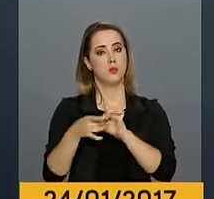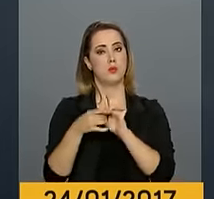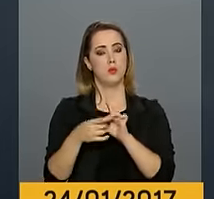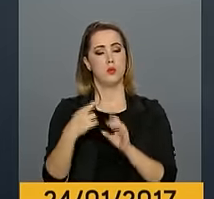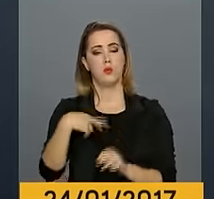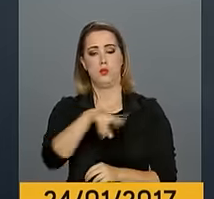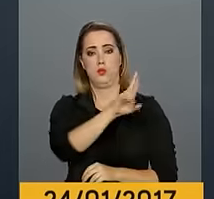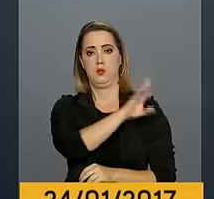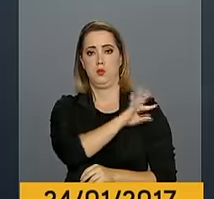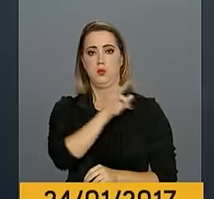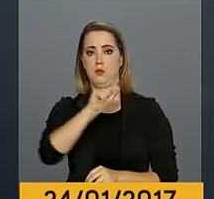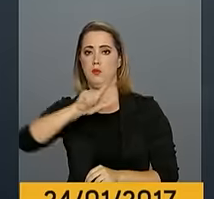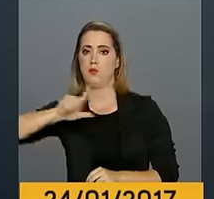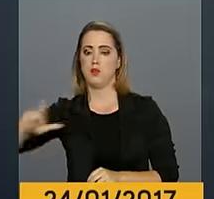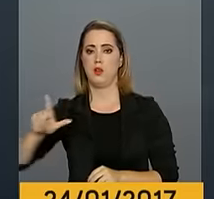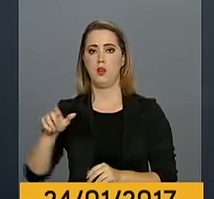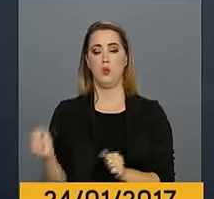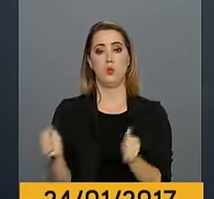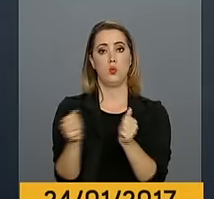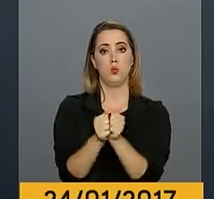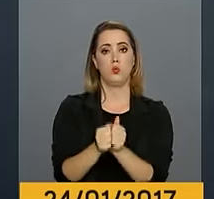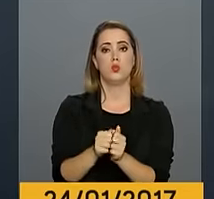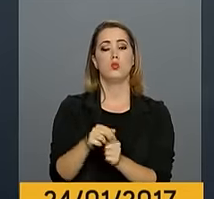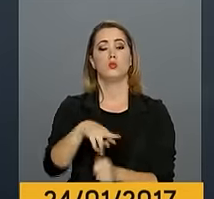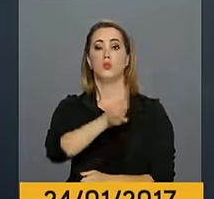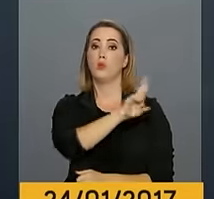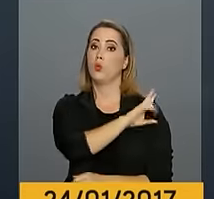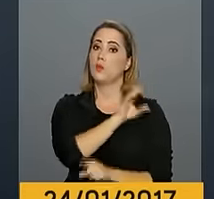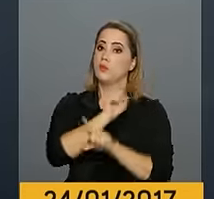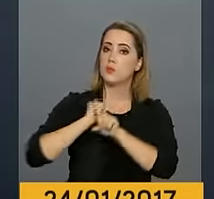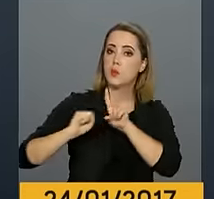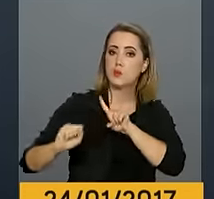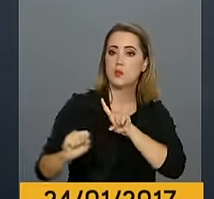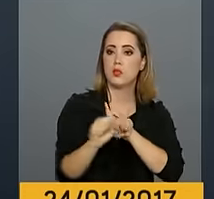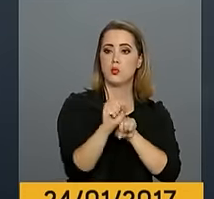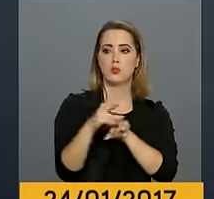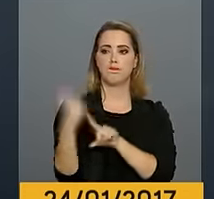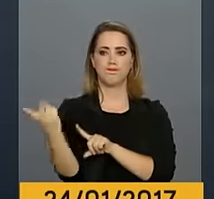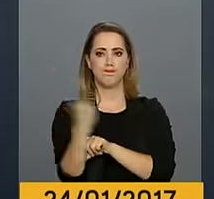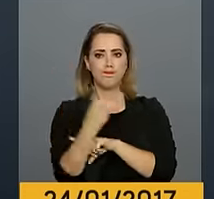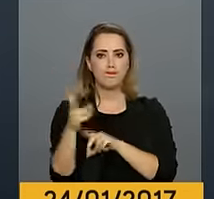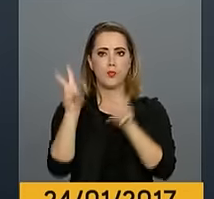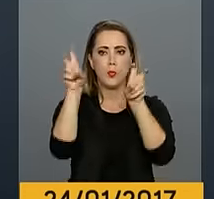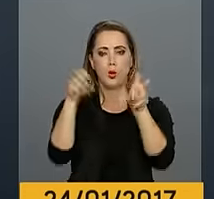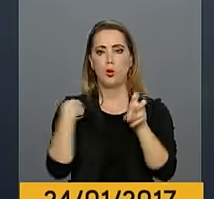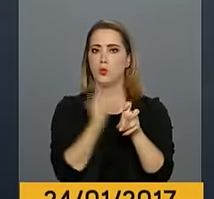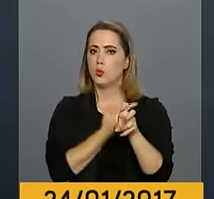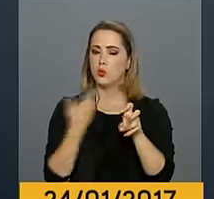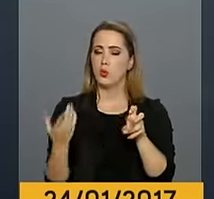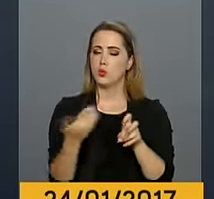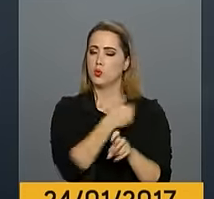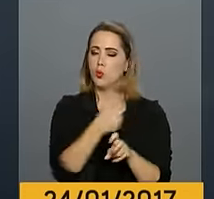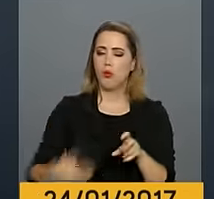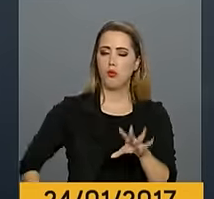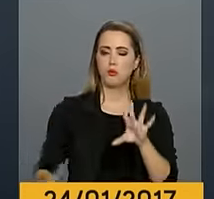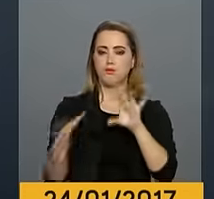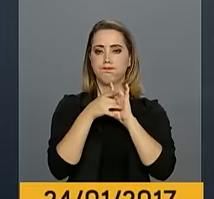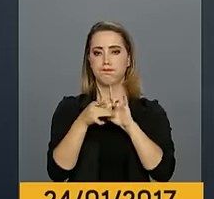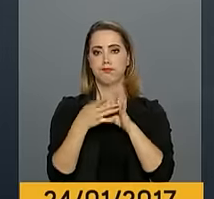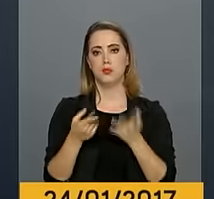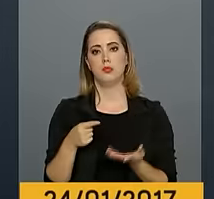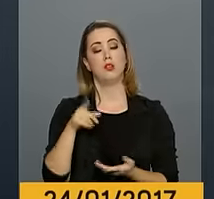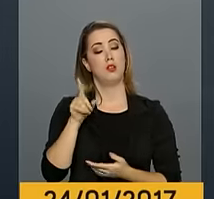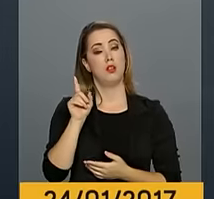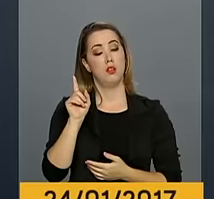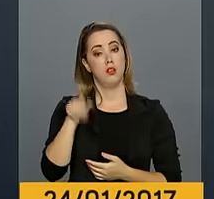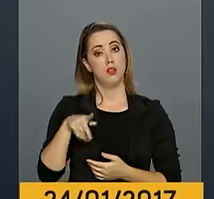responsabilidade fiscal com a responsabilidade social. São dois temas do nosso governo. E por isso mesmo, e anoto